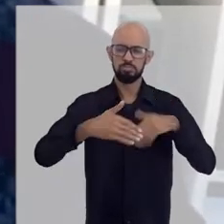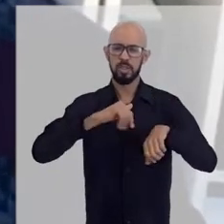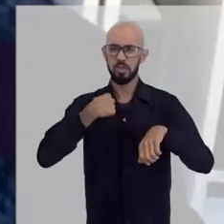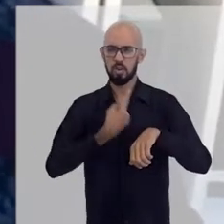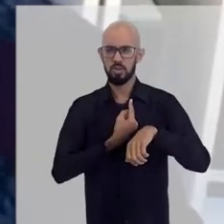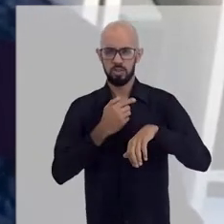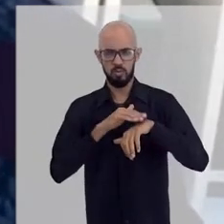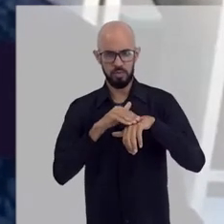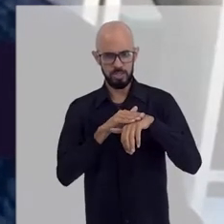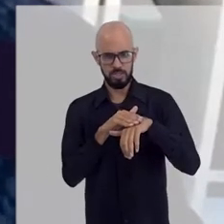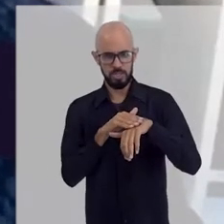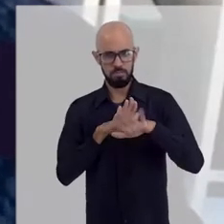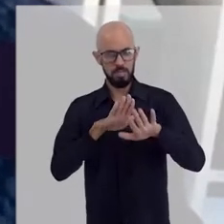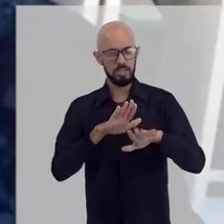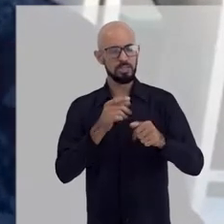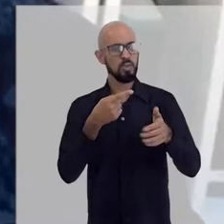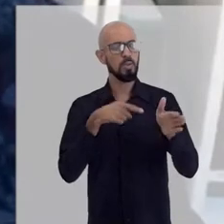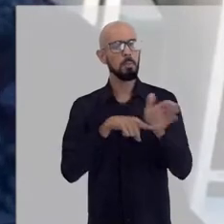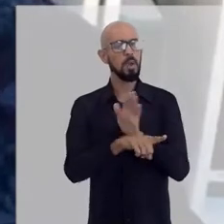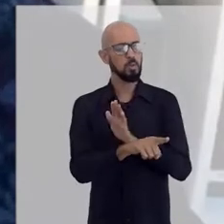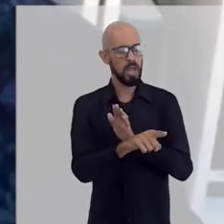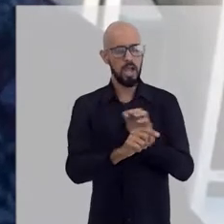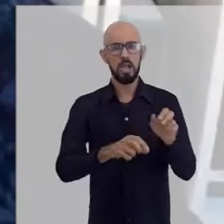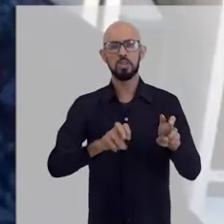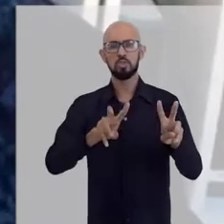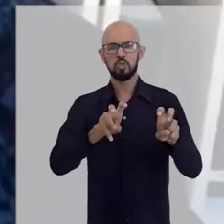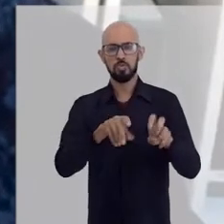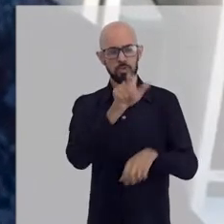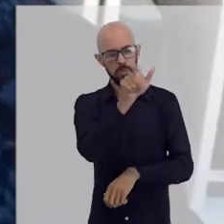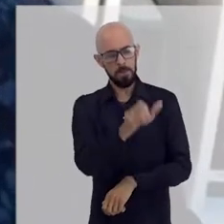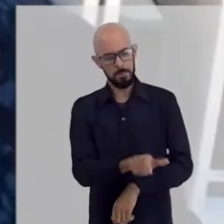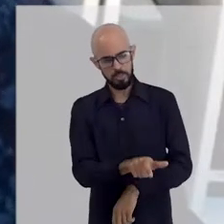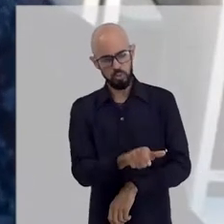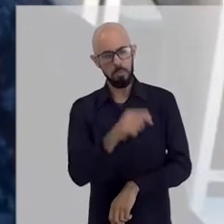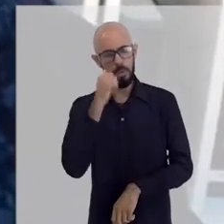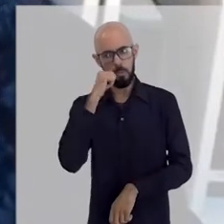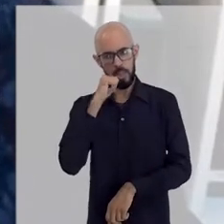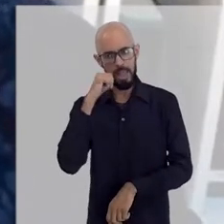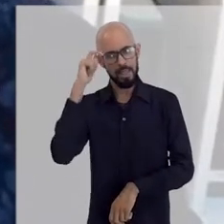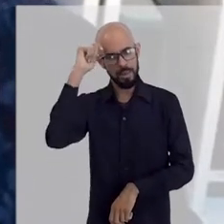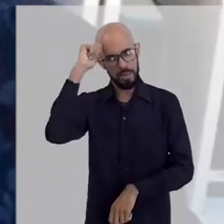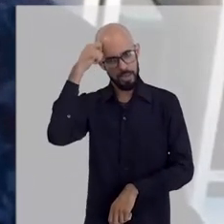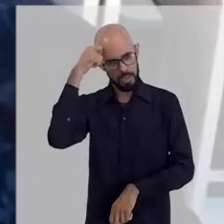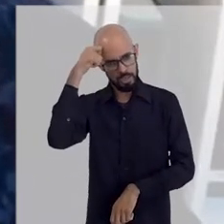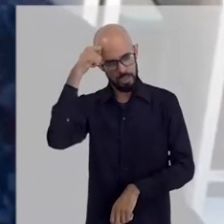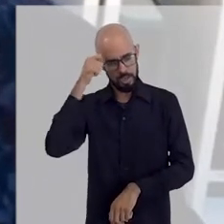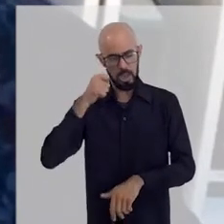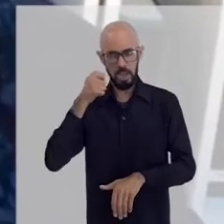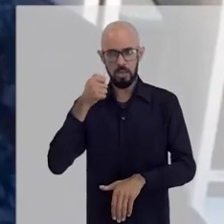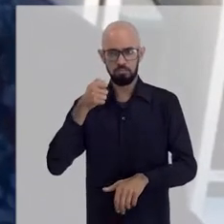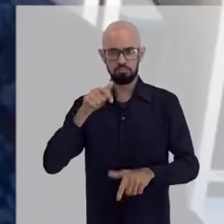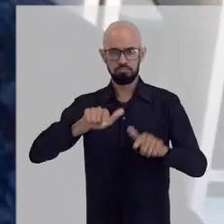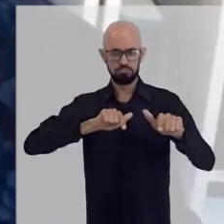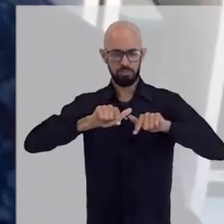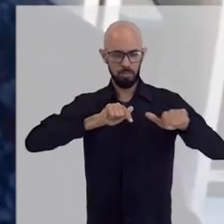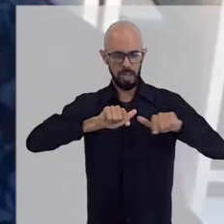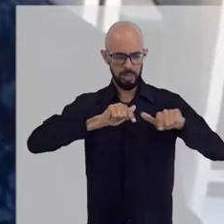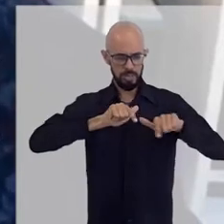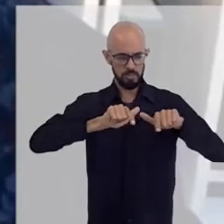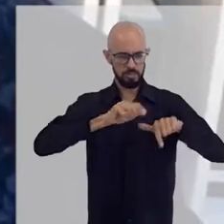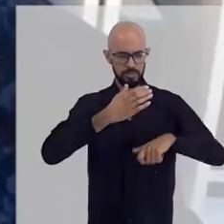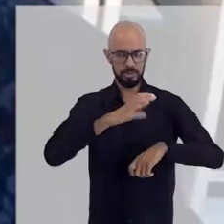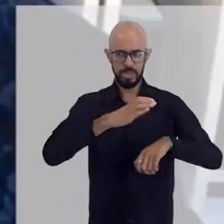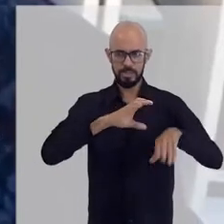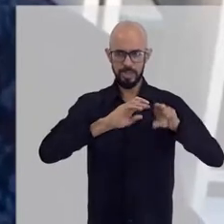exatamente o fato de ser uma pessoa, uma mulher negra, atuando nessa área de ciências